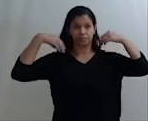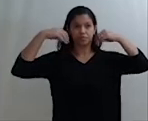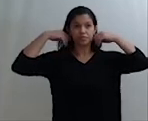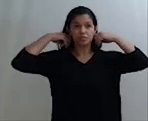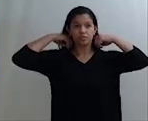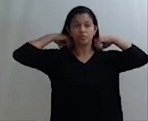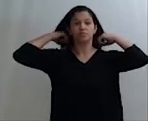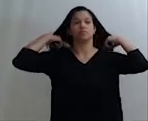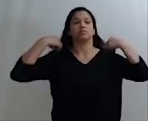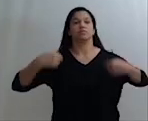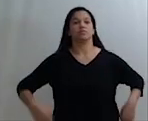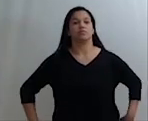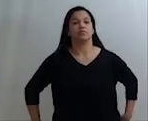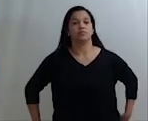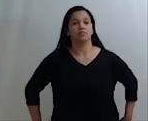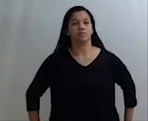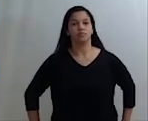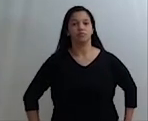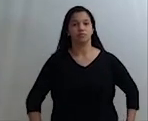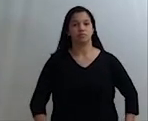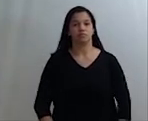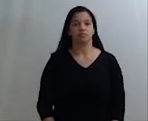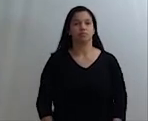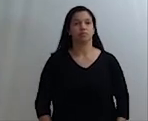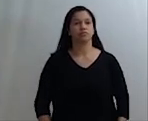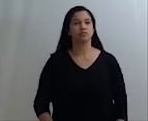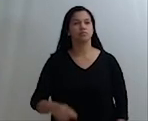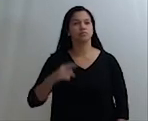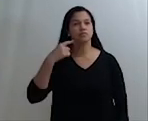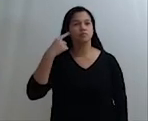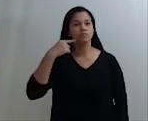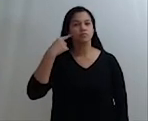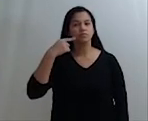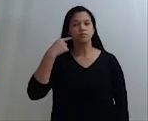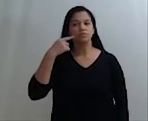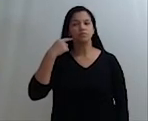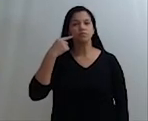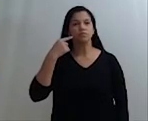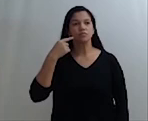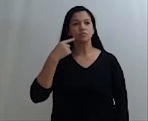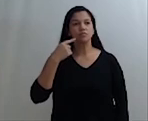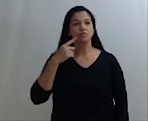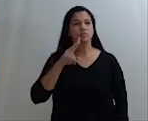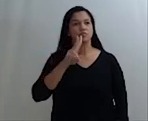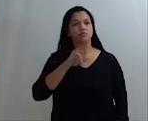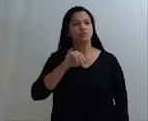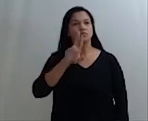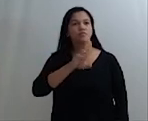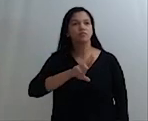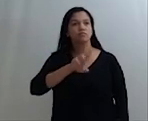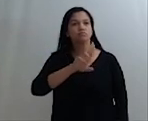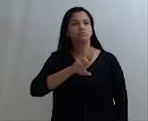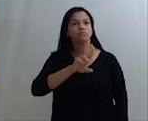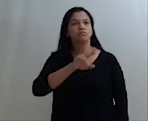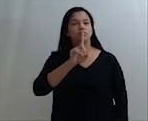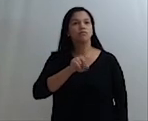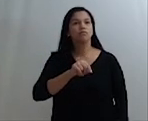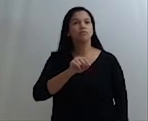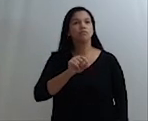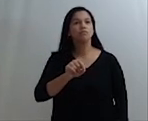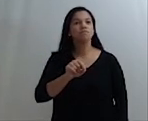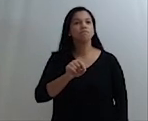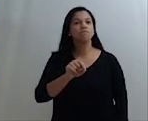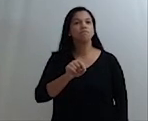os doutores vão como vão usar o tempo vai ser só o Dr Leandro